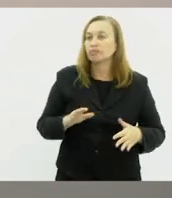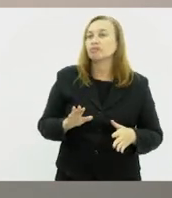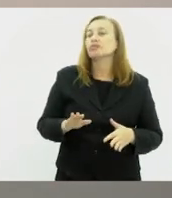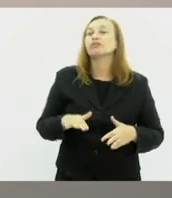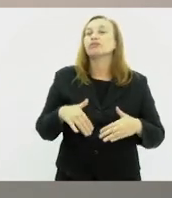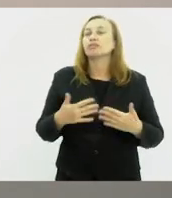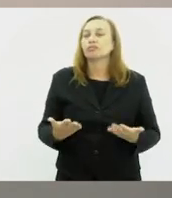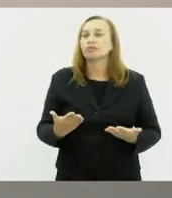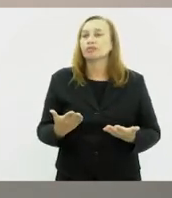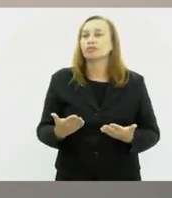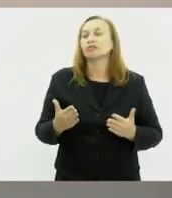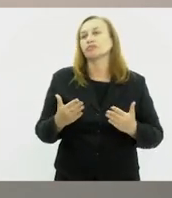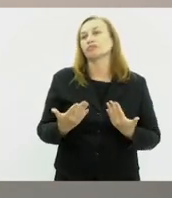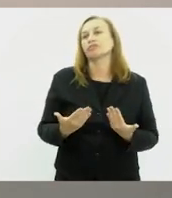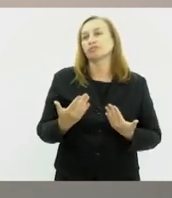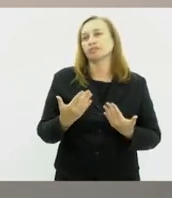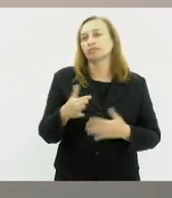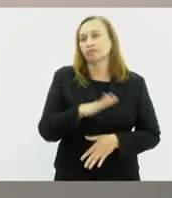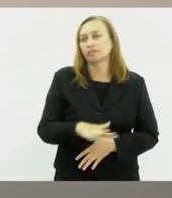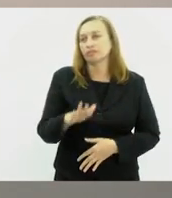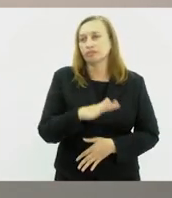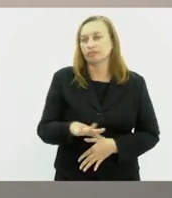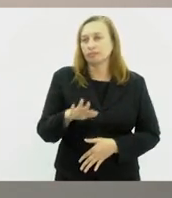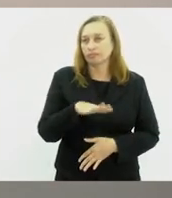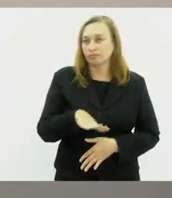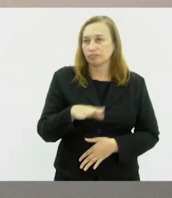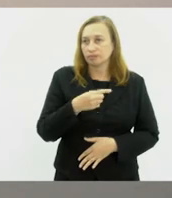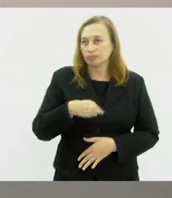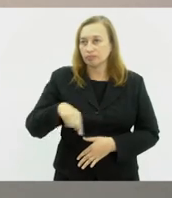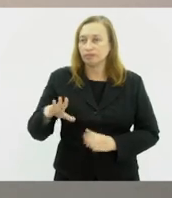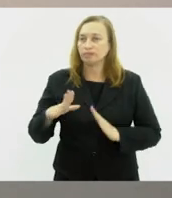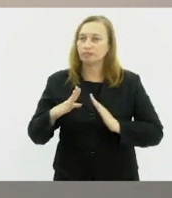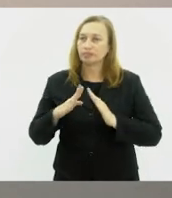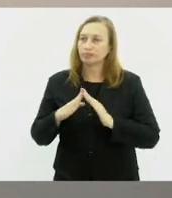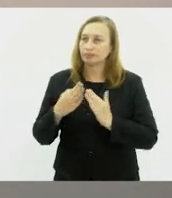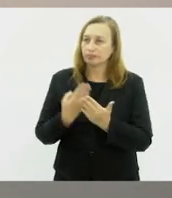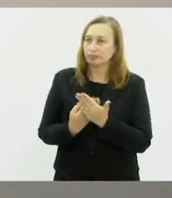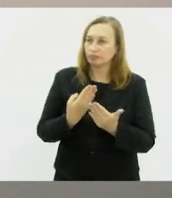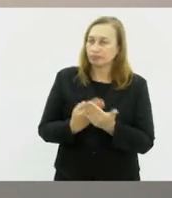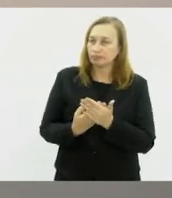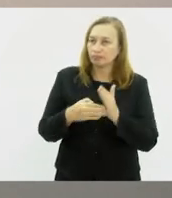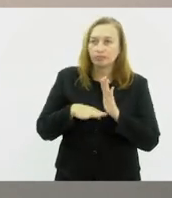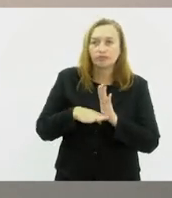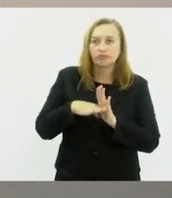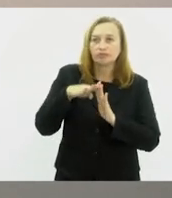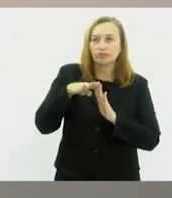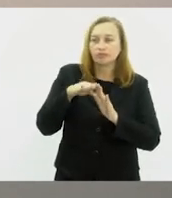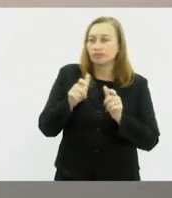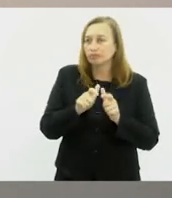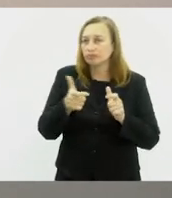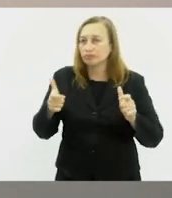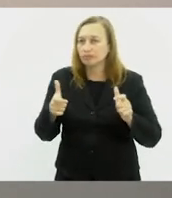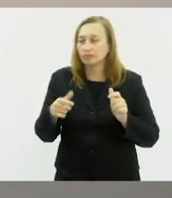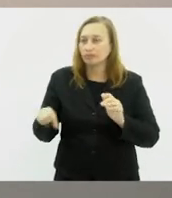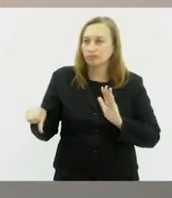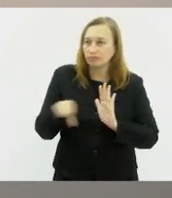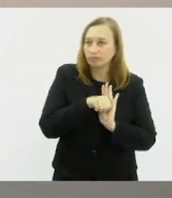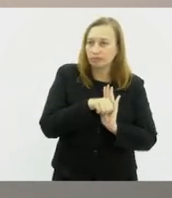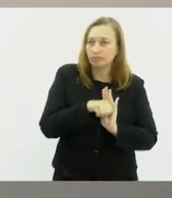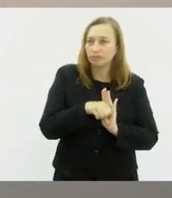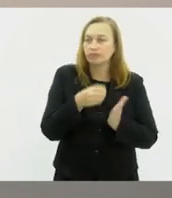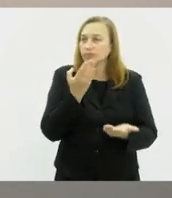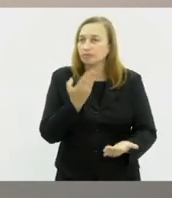escolas que são expostas a níveis muito altos de violência armada causadas por essas operações policiais né então há uma perda de